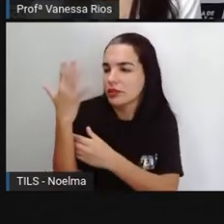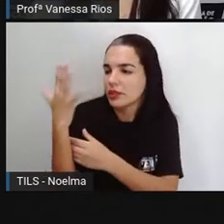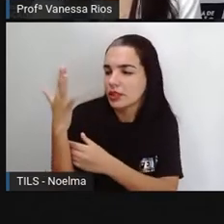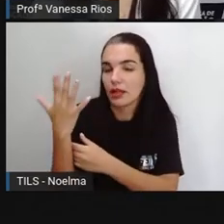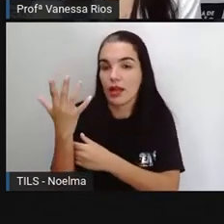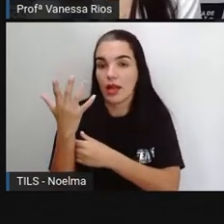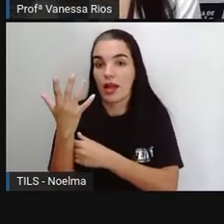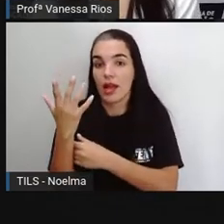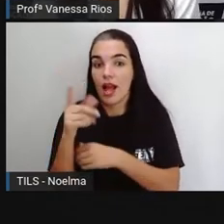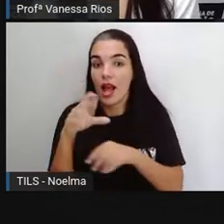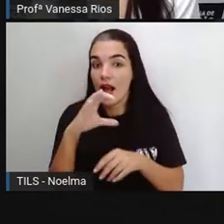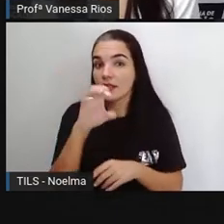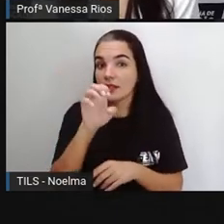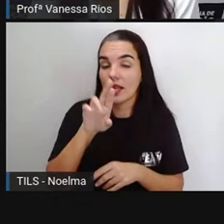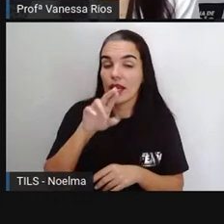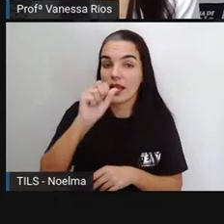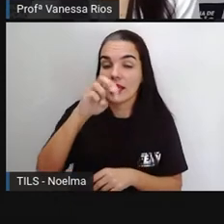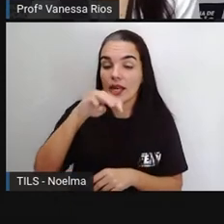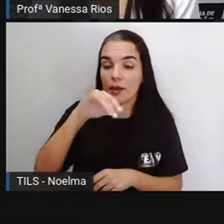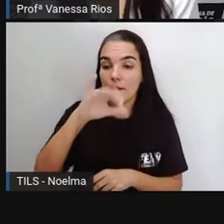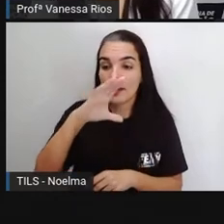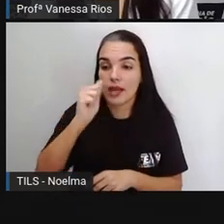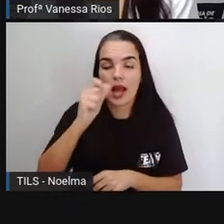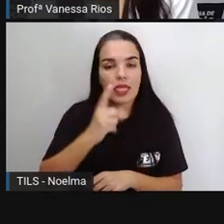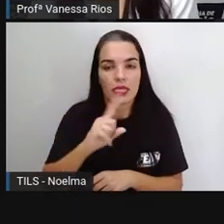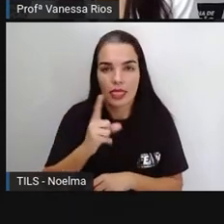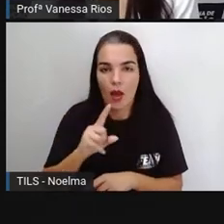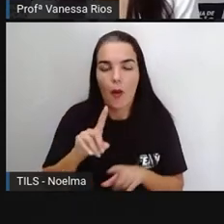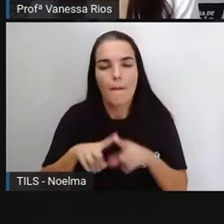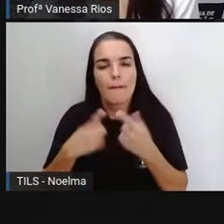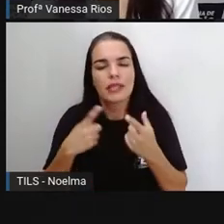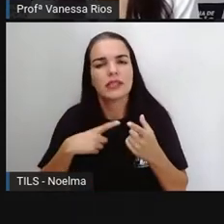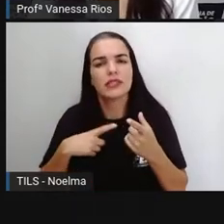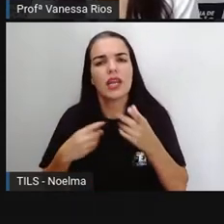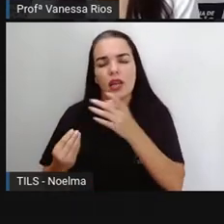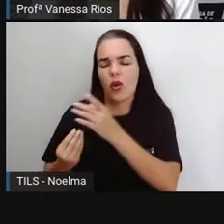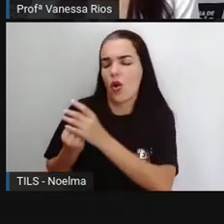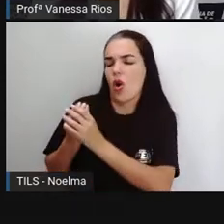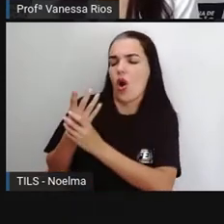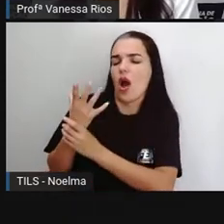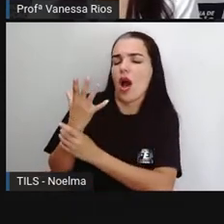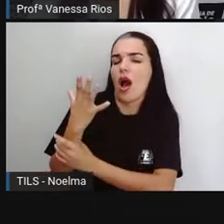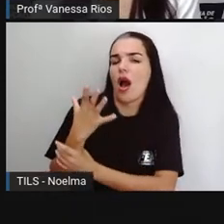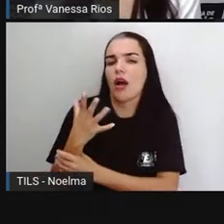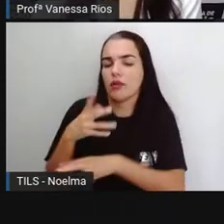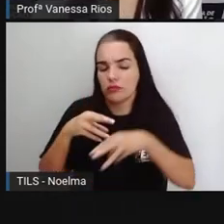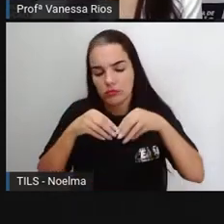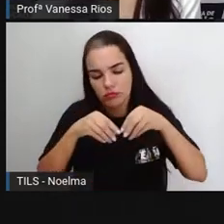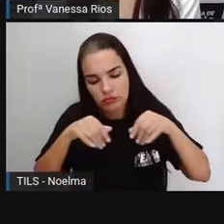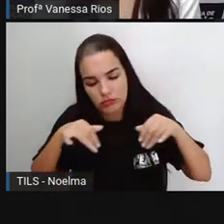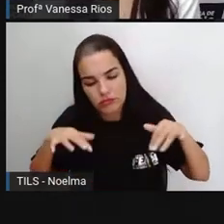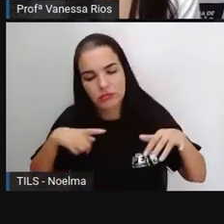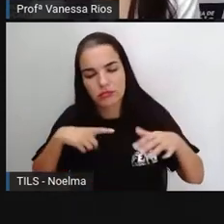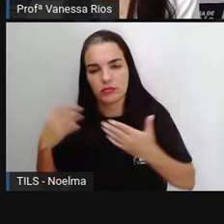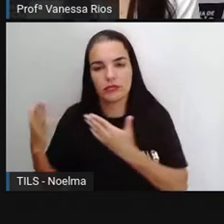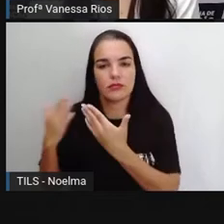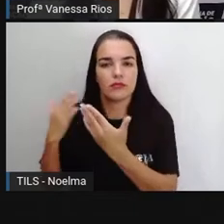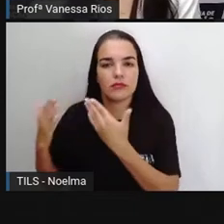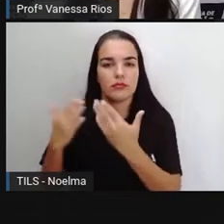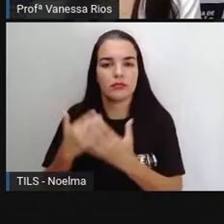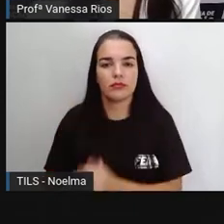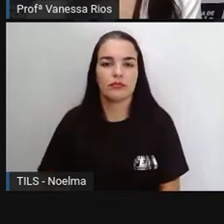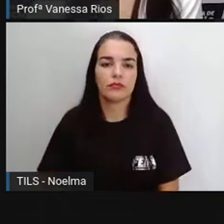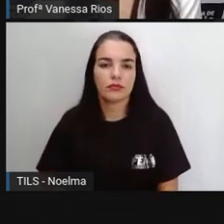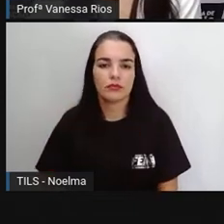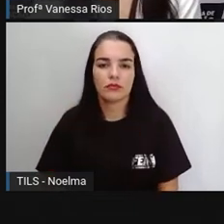cerâmica não, mas a gente percebe que até pela própria origem do material natural que é utilizado, tem aí algumas semelhanças